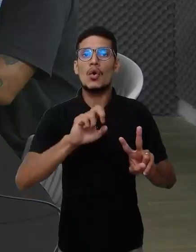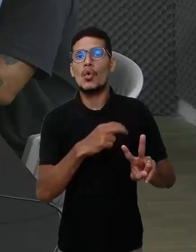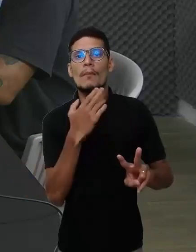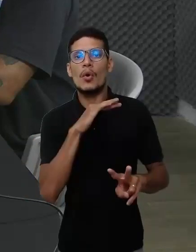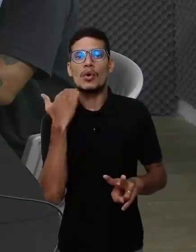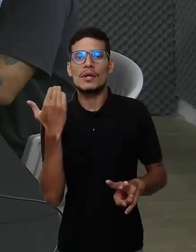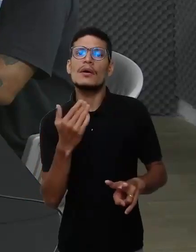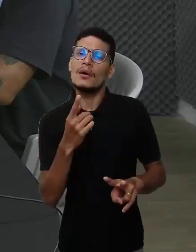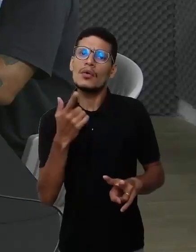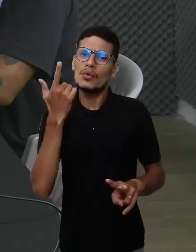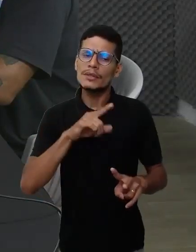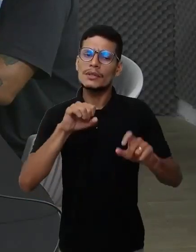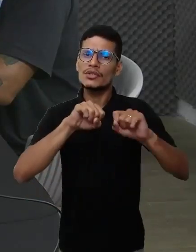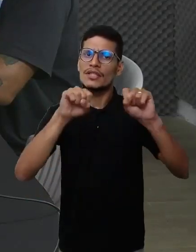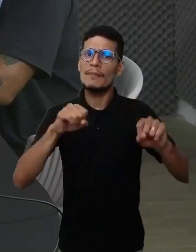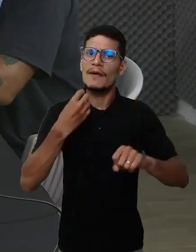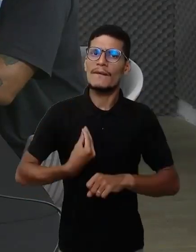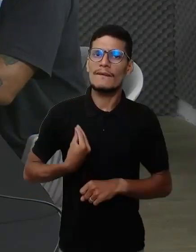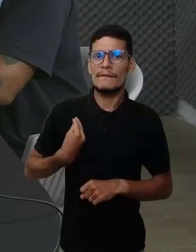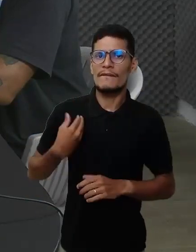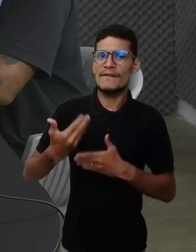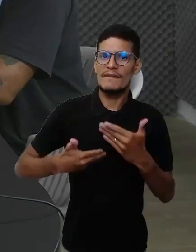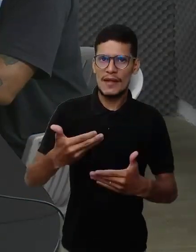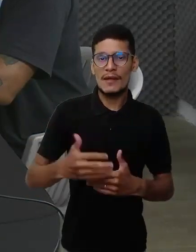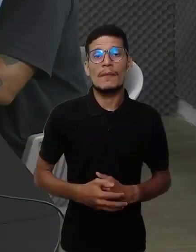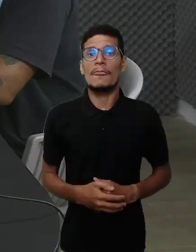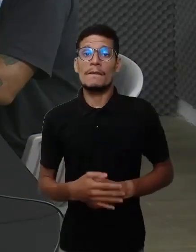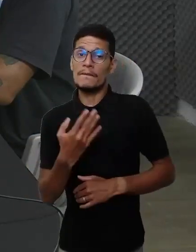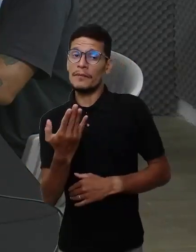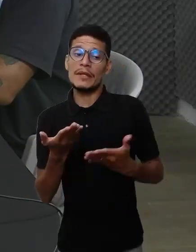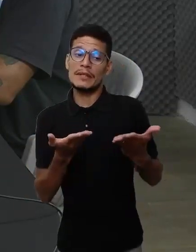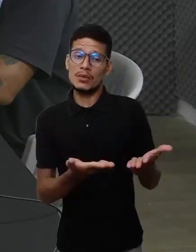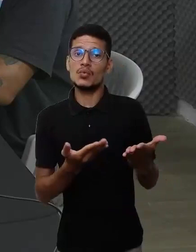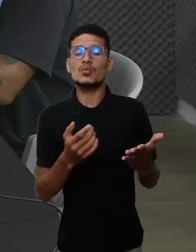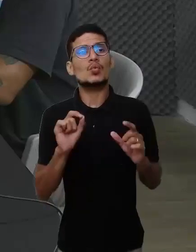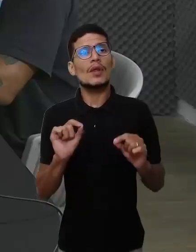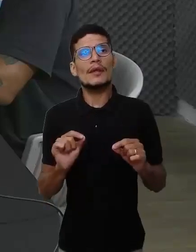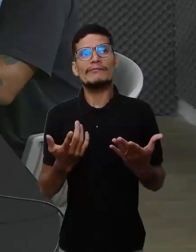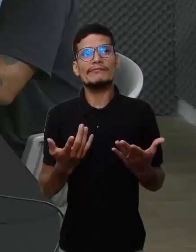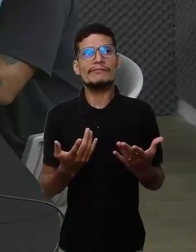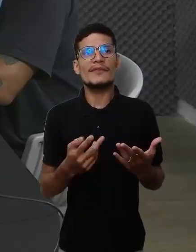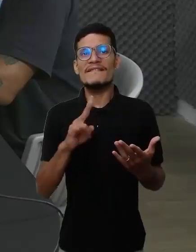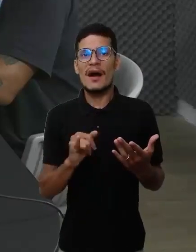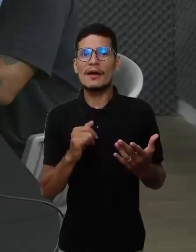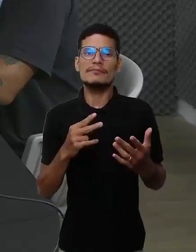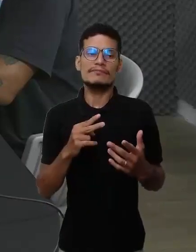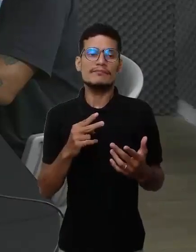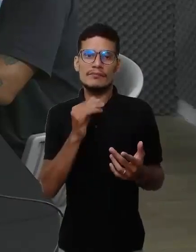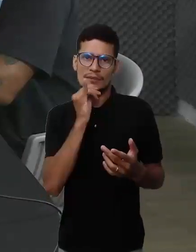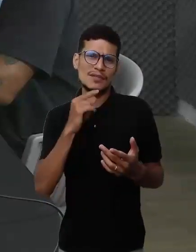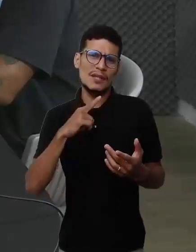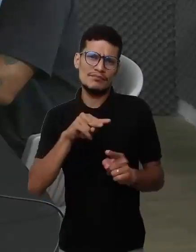sobreviver. E isso se exacerba sob alguma ótica em